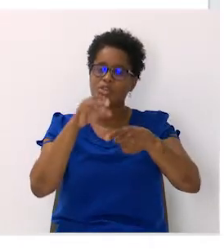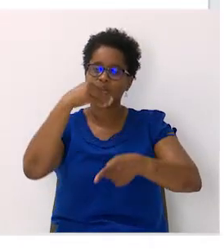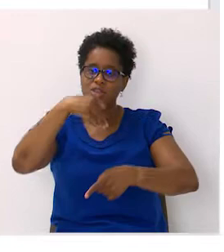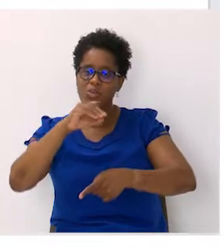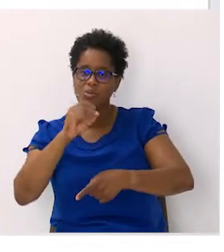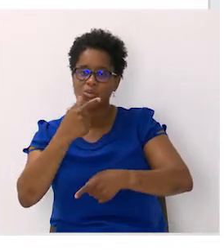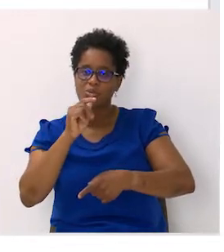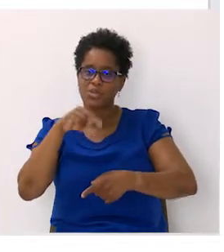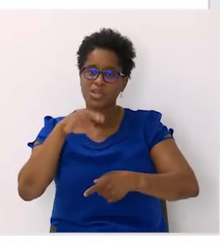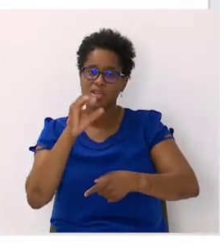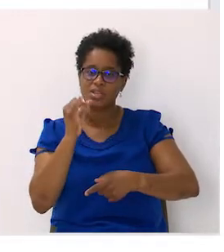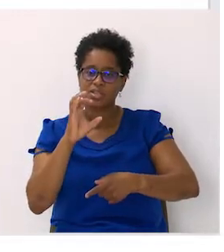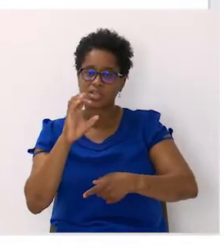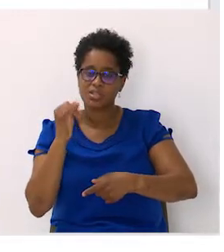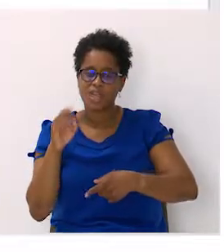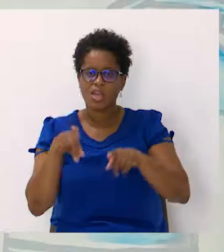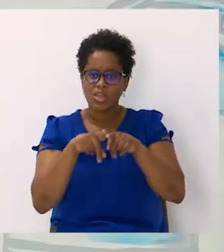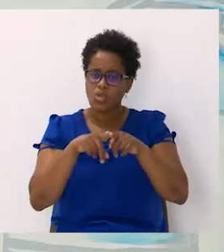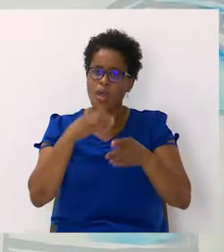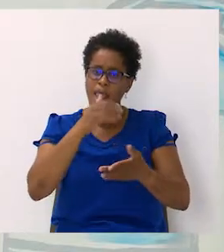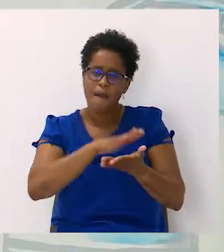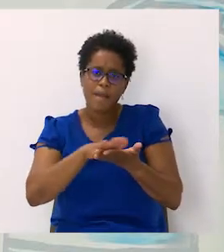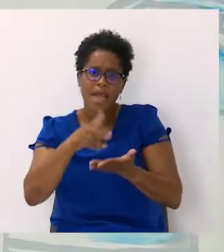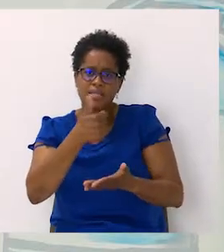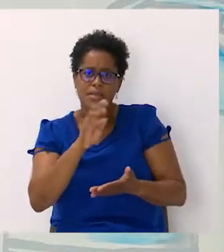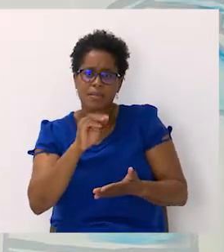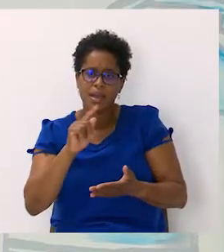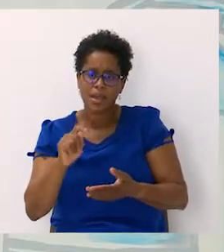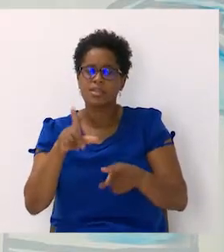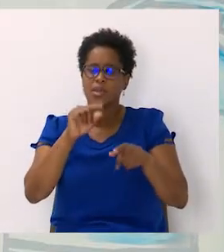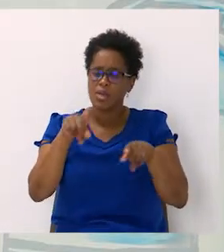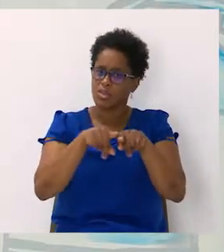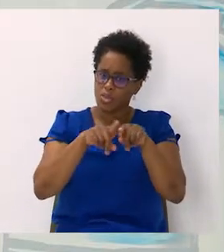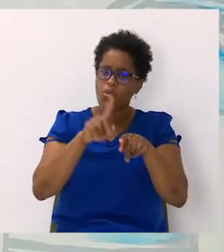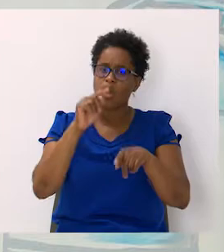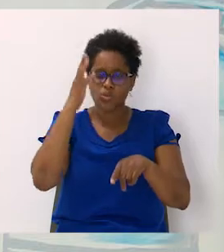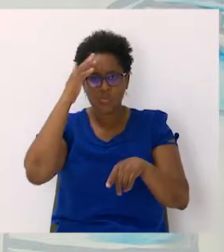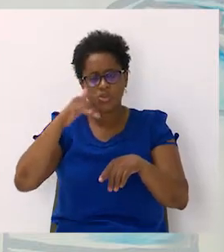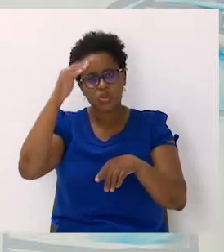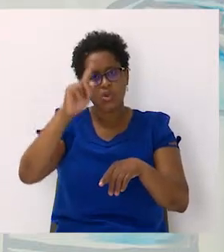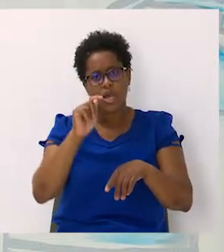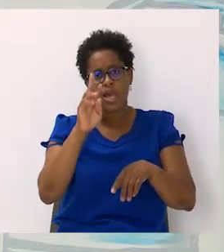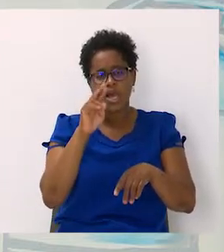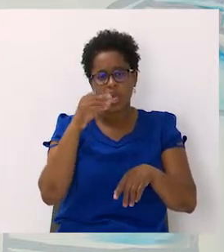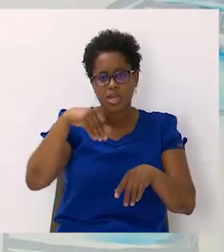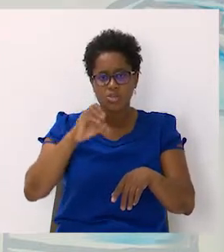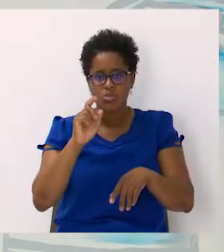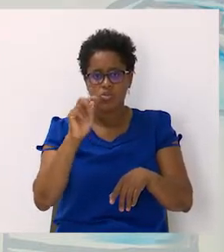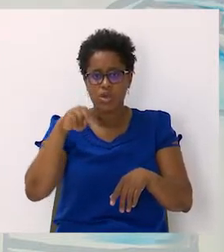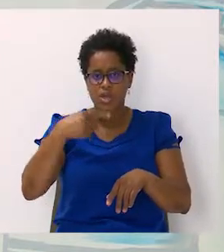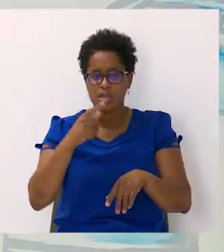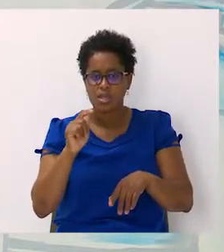de potência com a mesma base e também com os mesmos expoentes. O que é que vamos